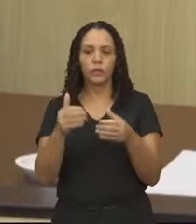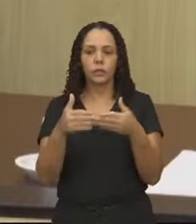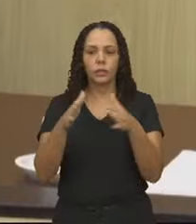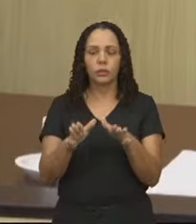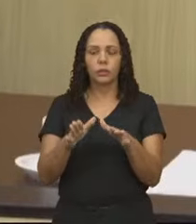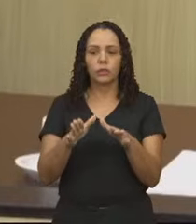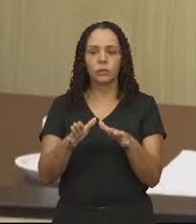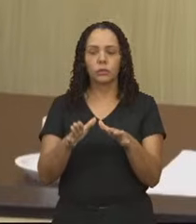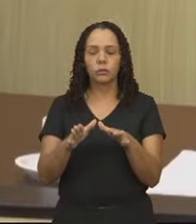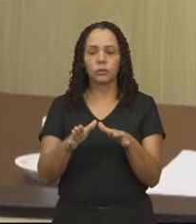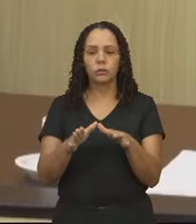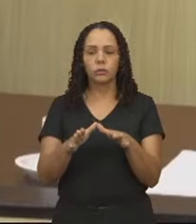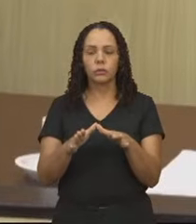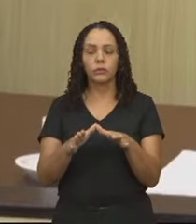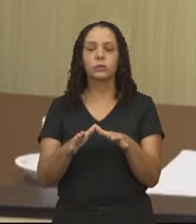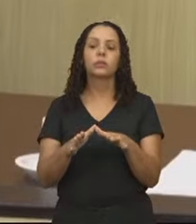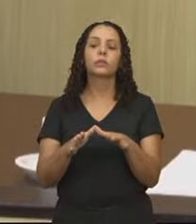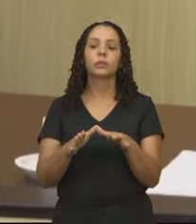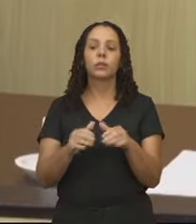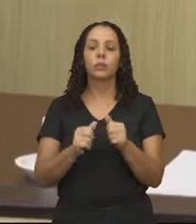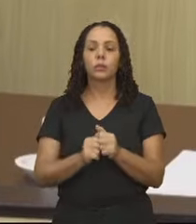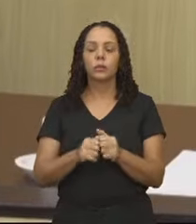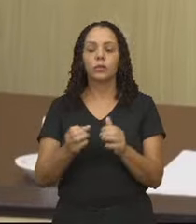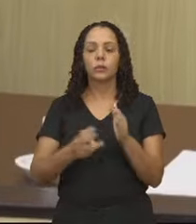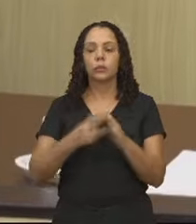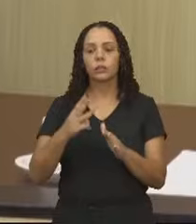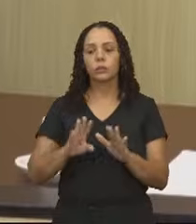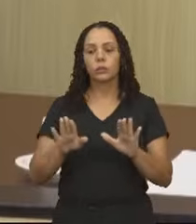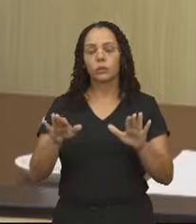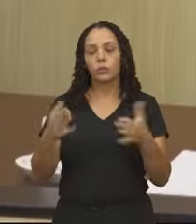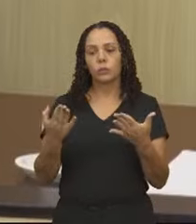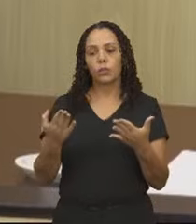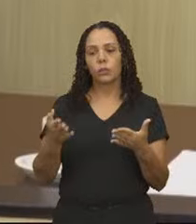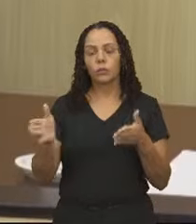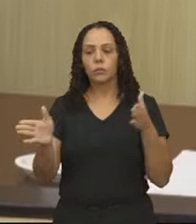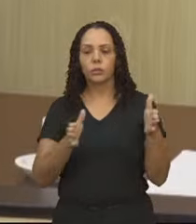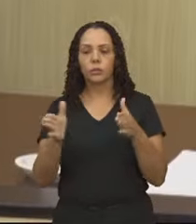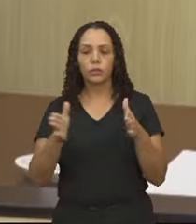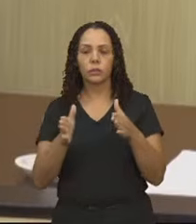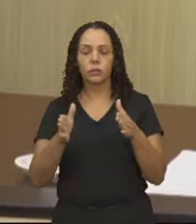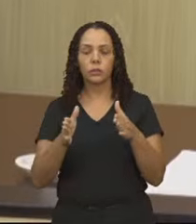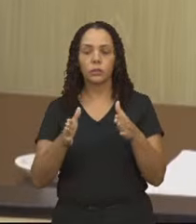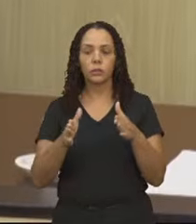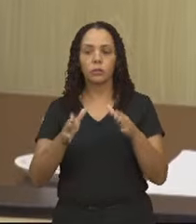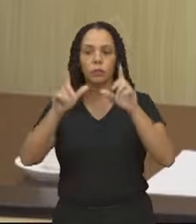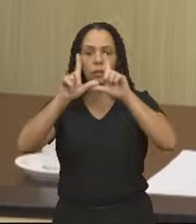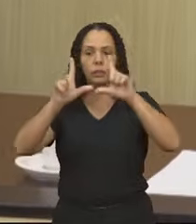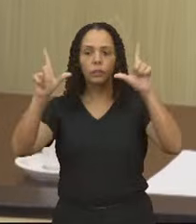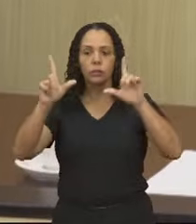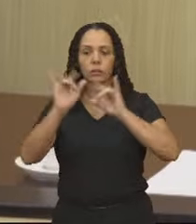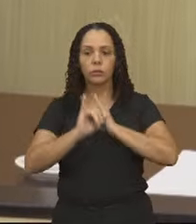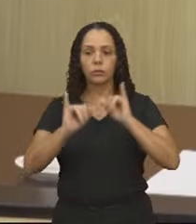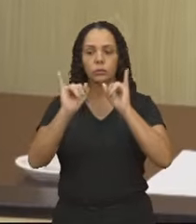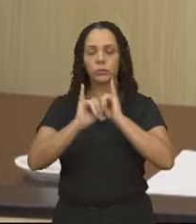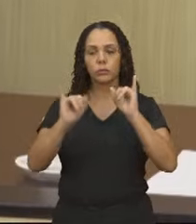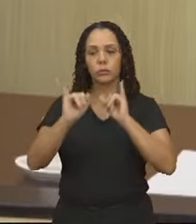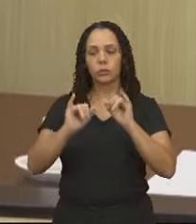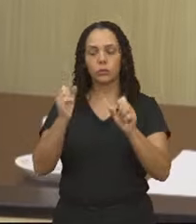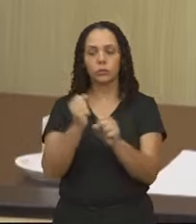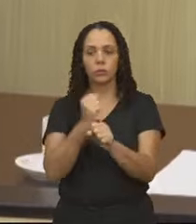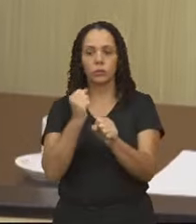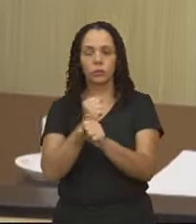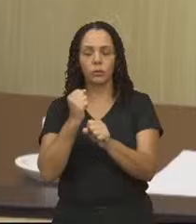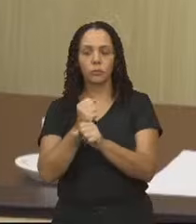inauguração e funcionamento da creche? 3. Qual é a previsão para a instalação da placa com informações sobre a